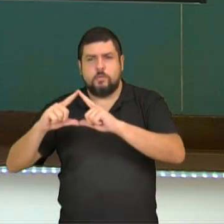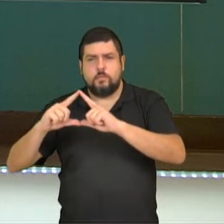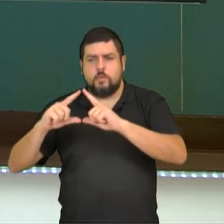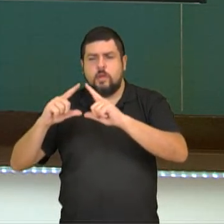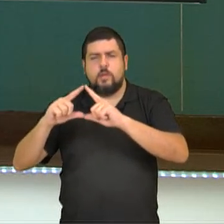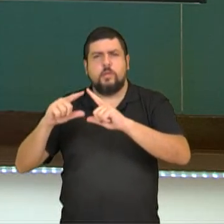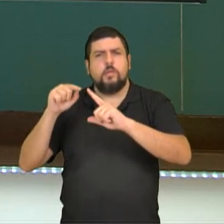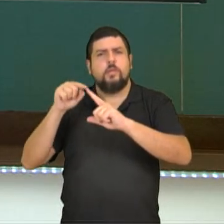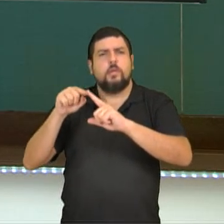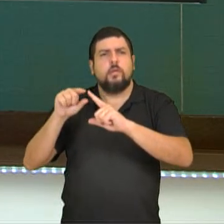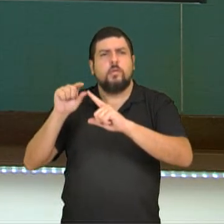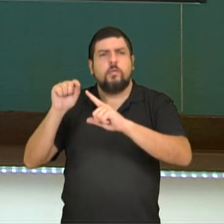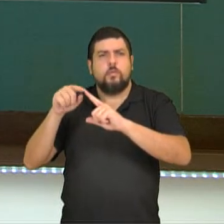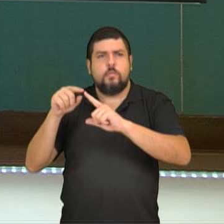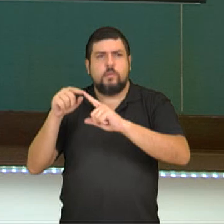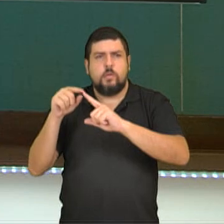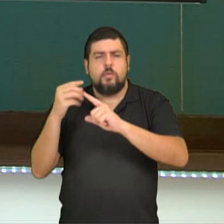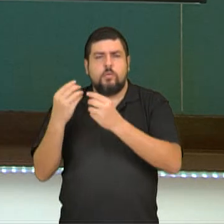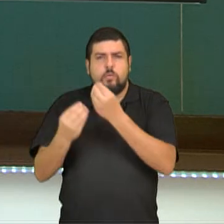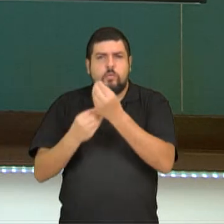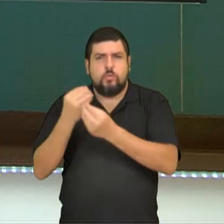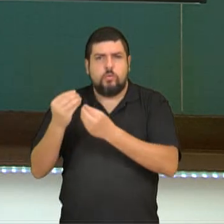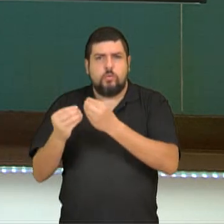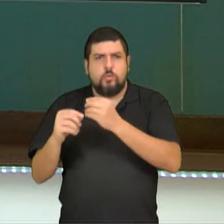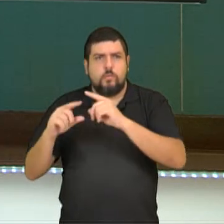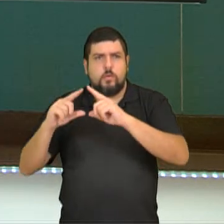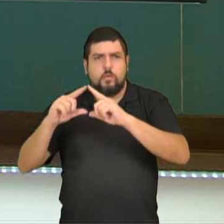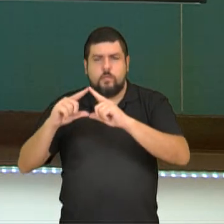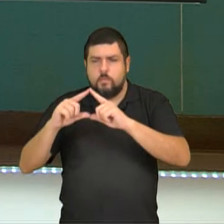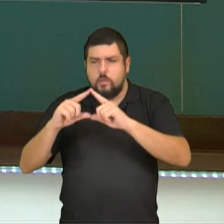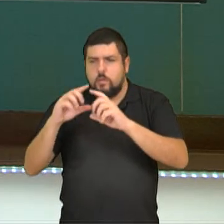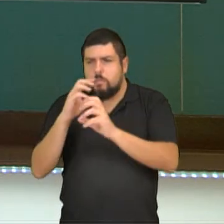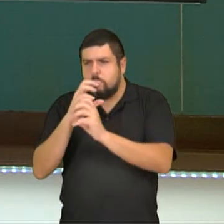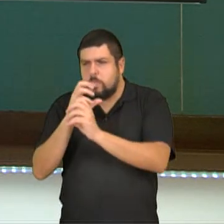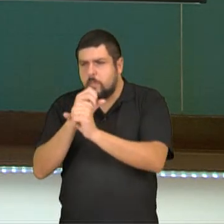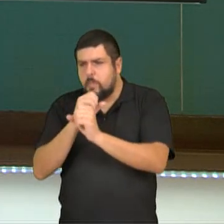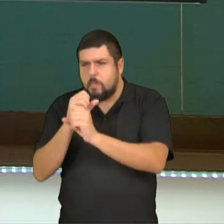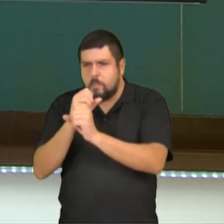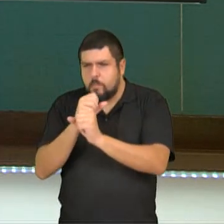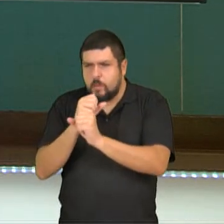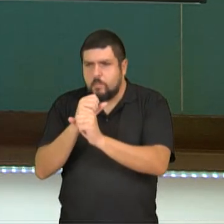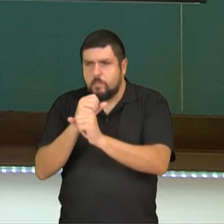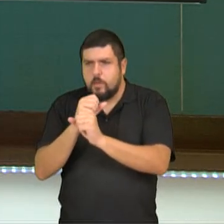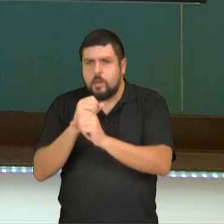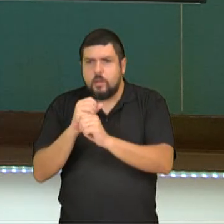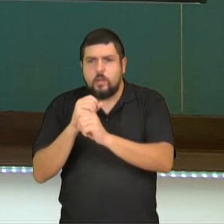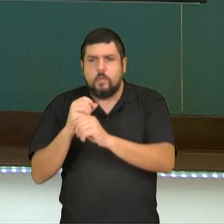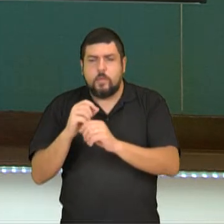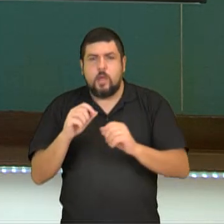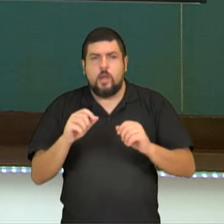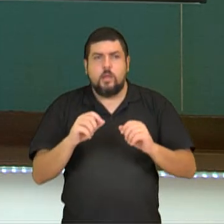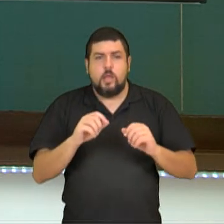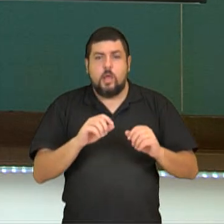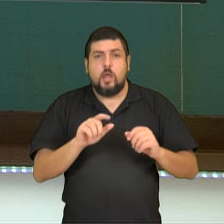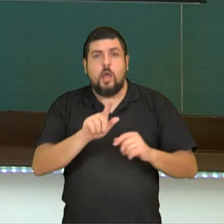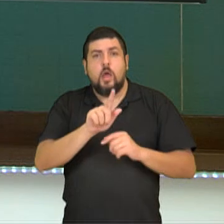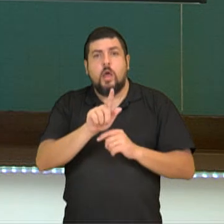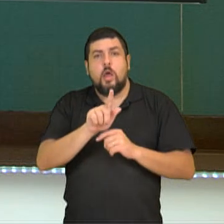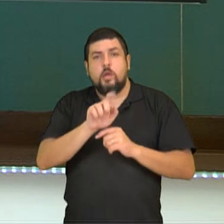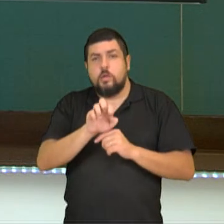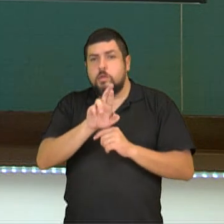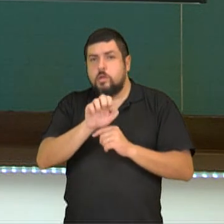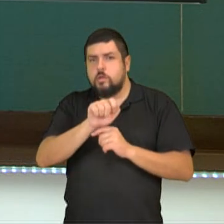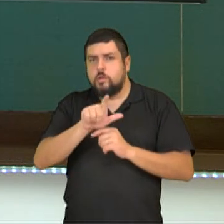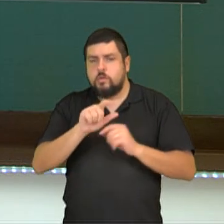chama de discriminante também, tá? Aí a gente substitui na outra, né? Então, tem essa fórmula geral, que é menos b mais ou